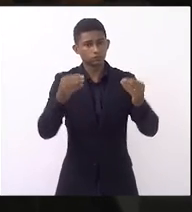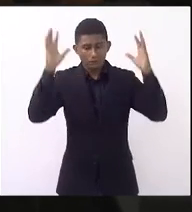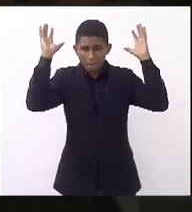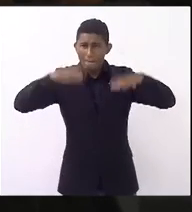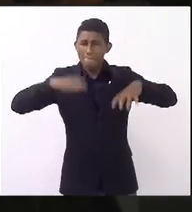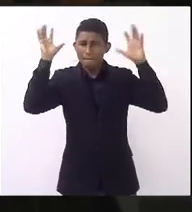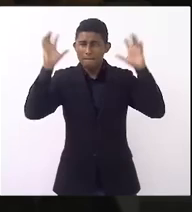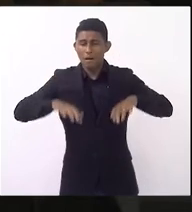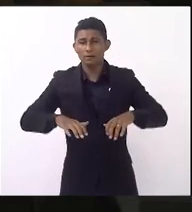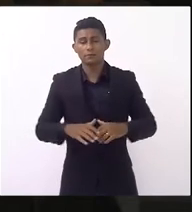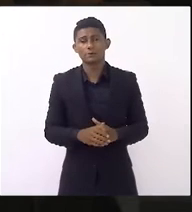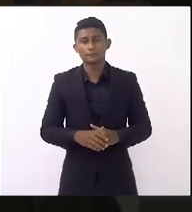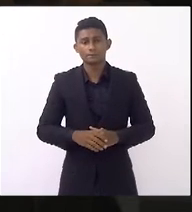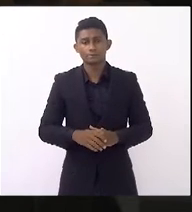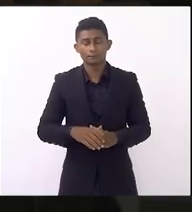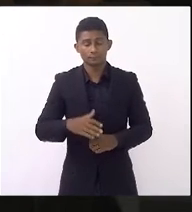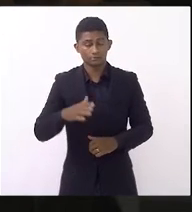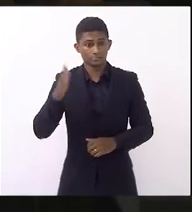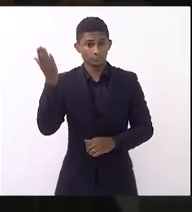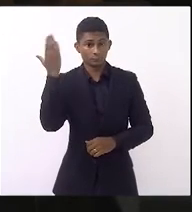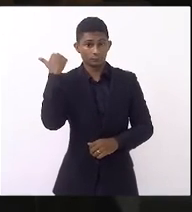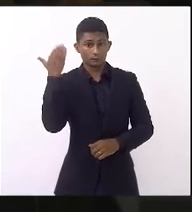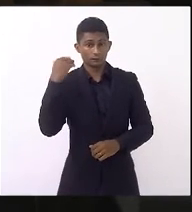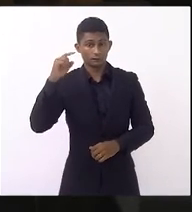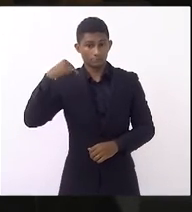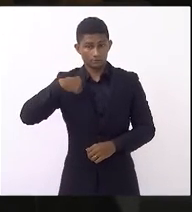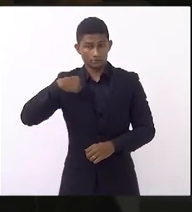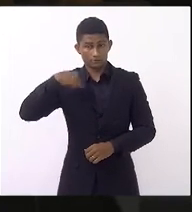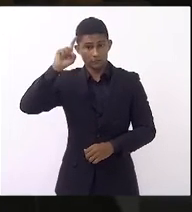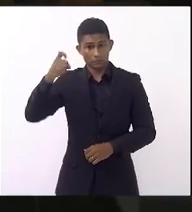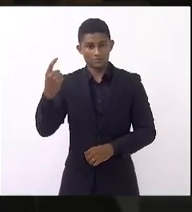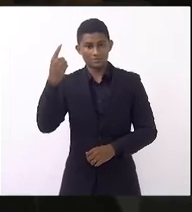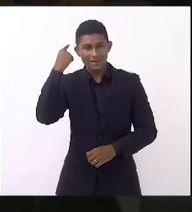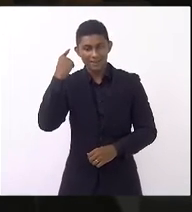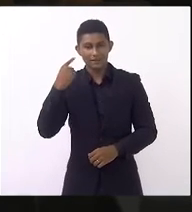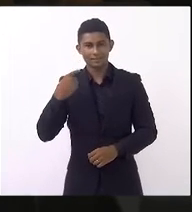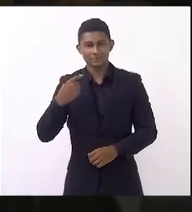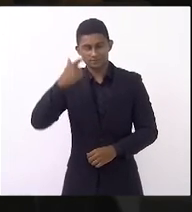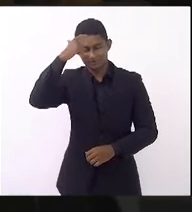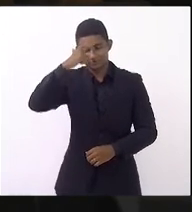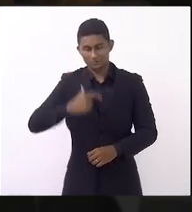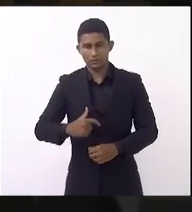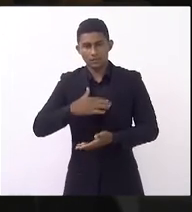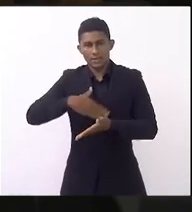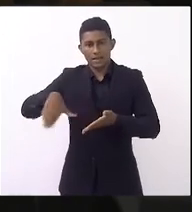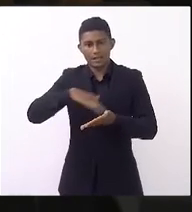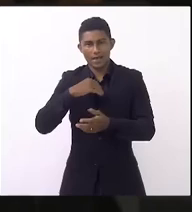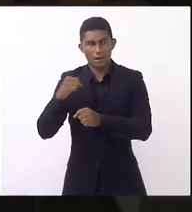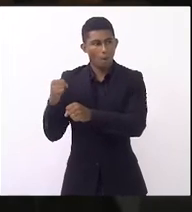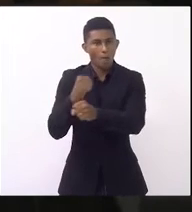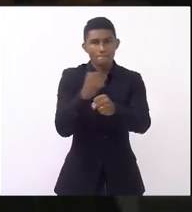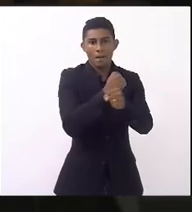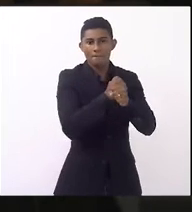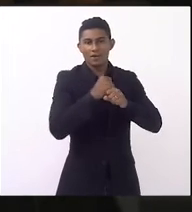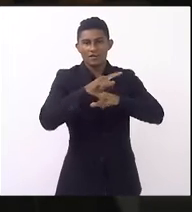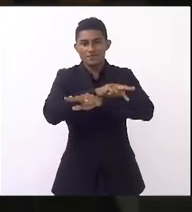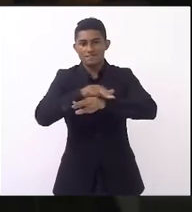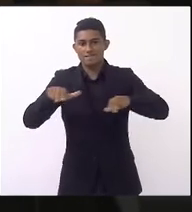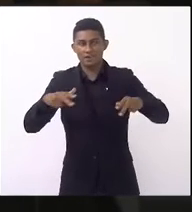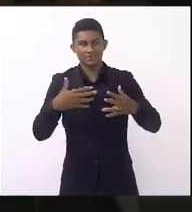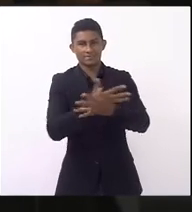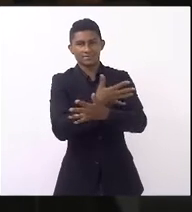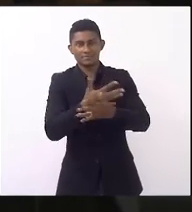quando era, senhora presidente, secretário de obras da cidade do Rio de Janeiro, e o deputado